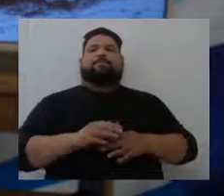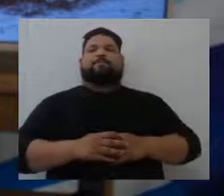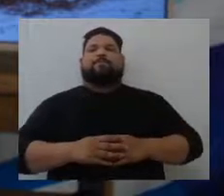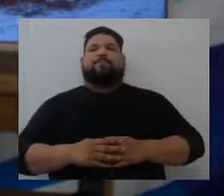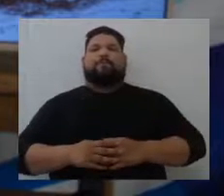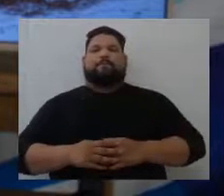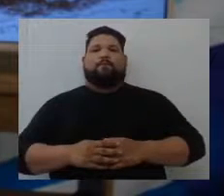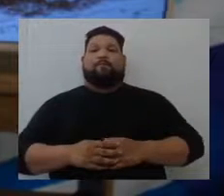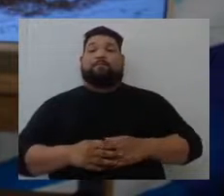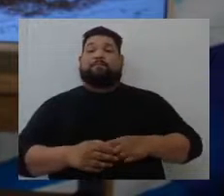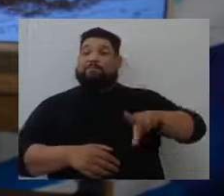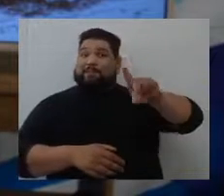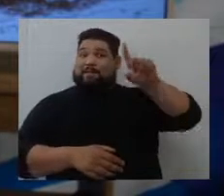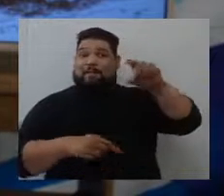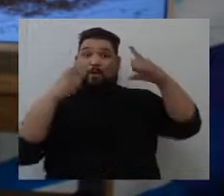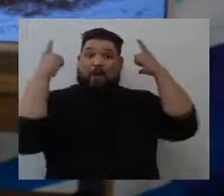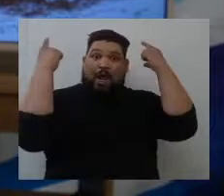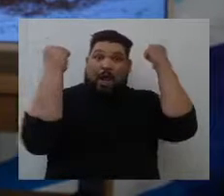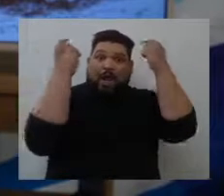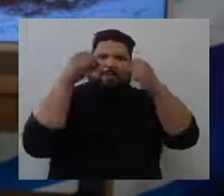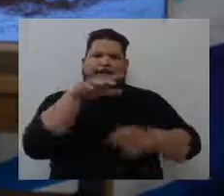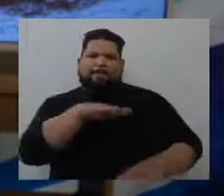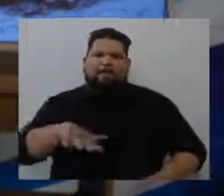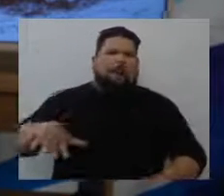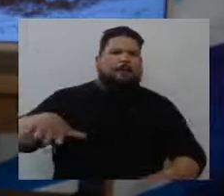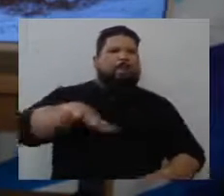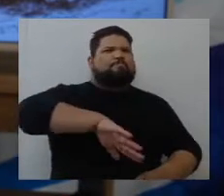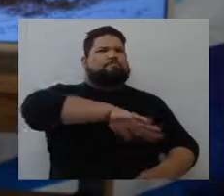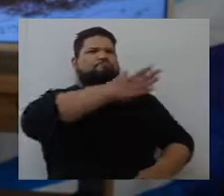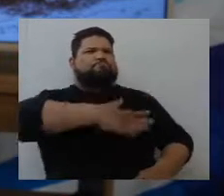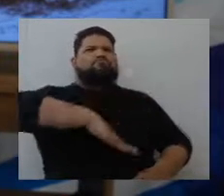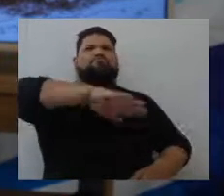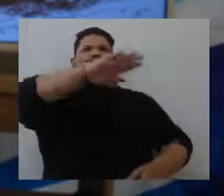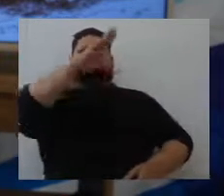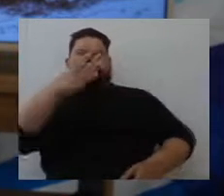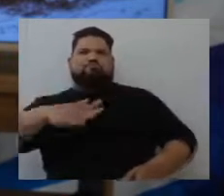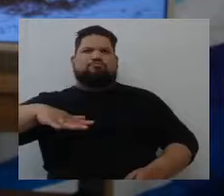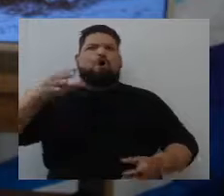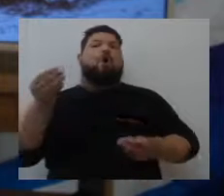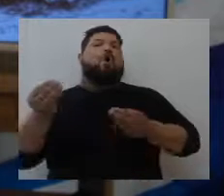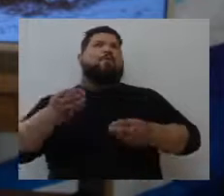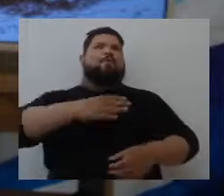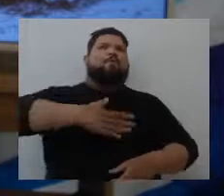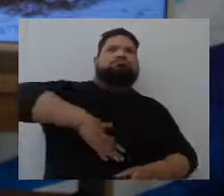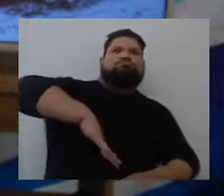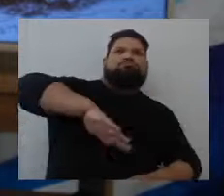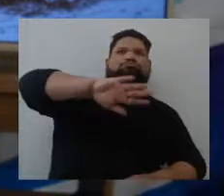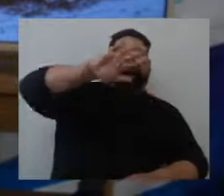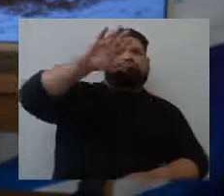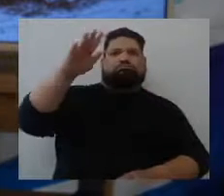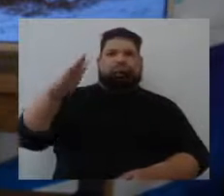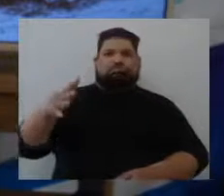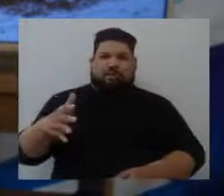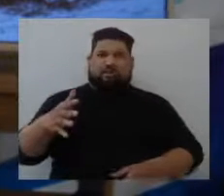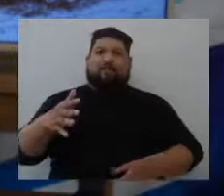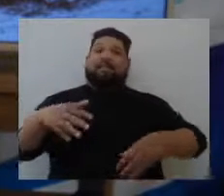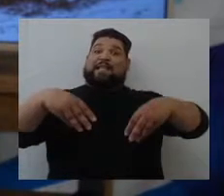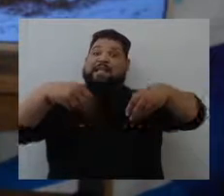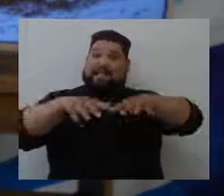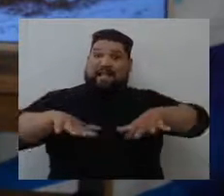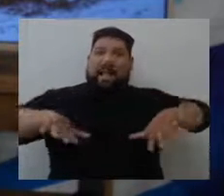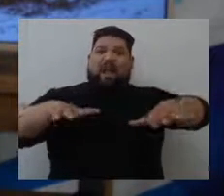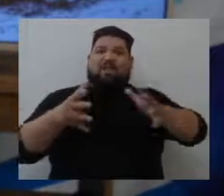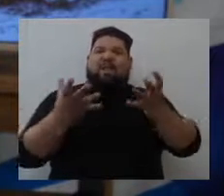o relevo da Grécia Antiga. Montanhoso, pouco fértil,